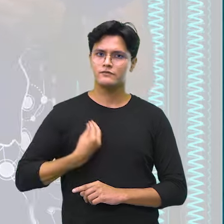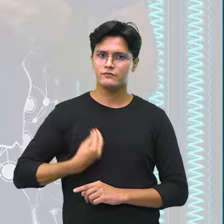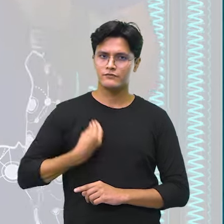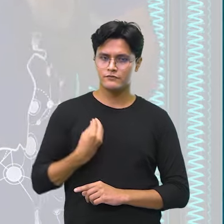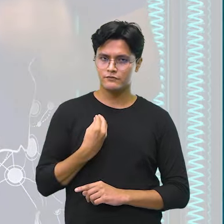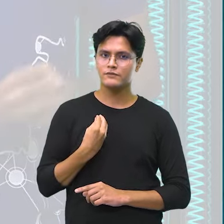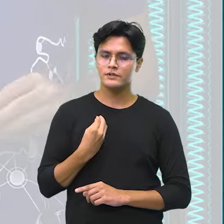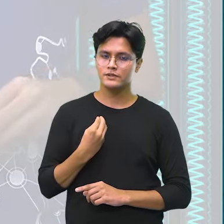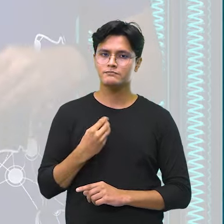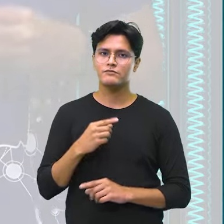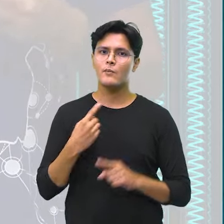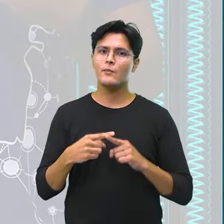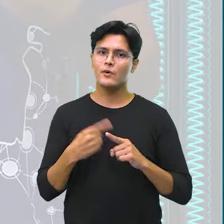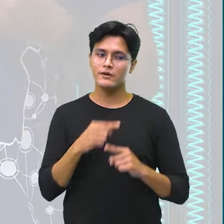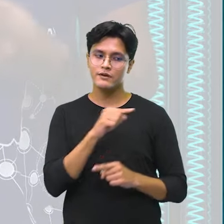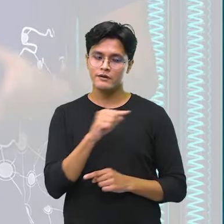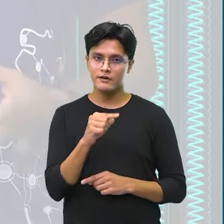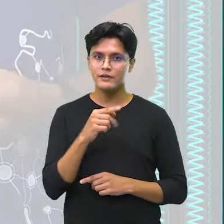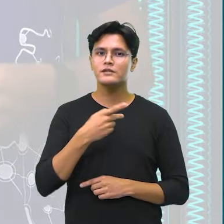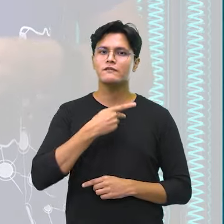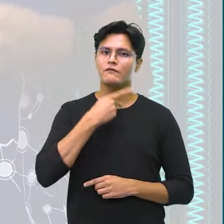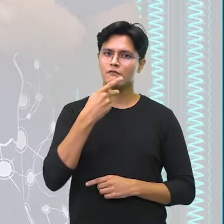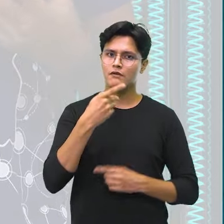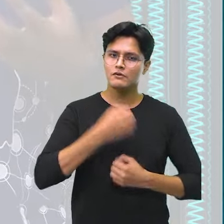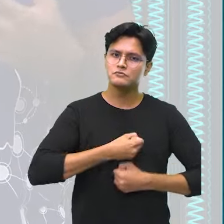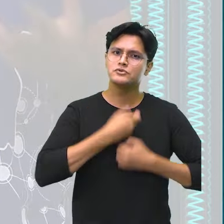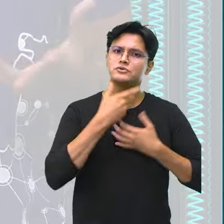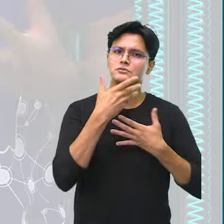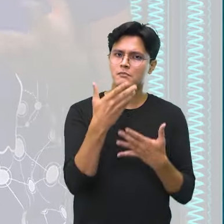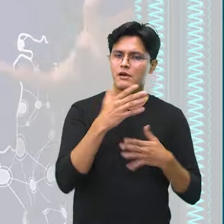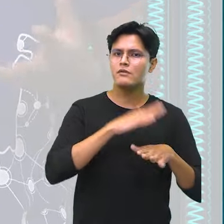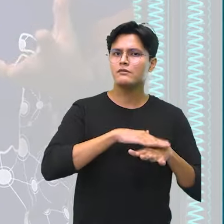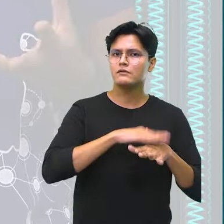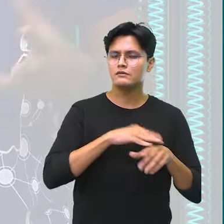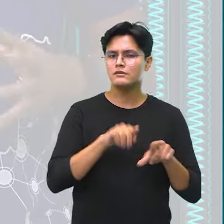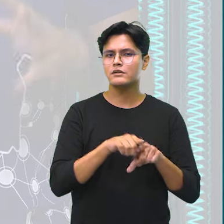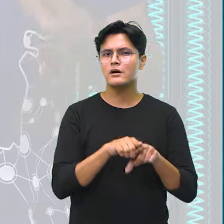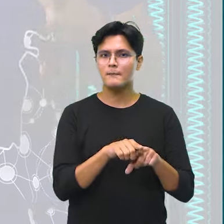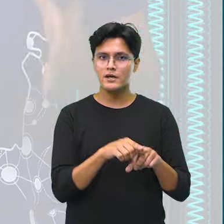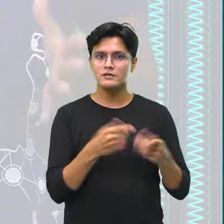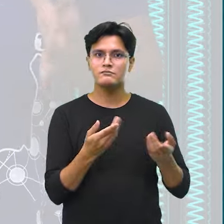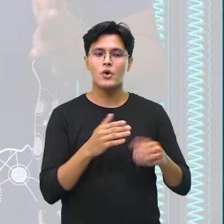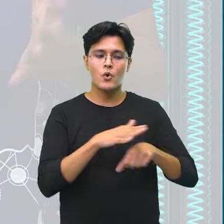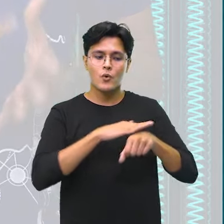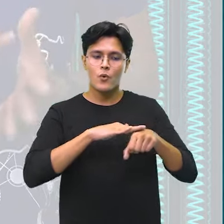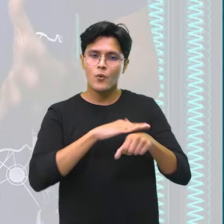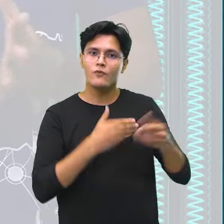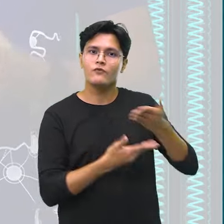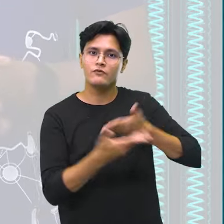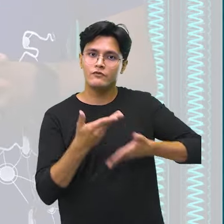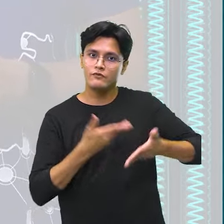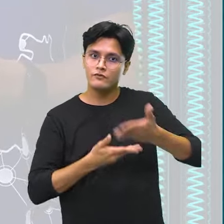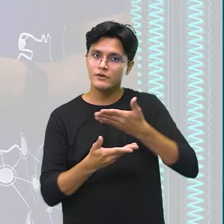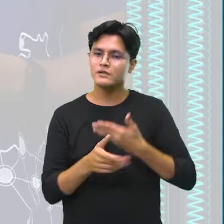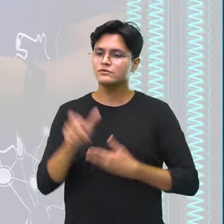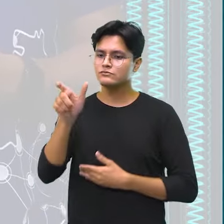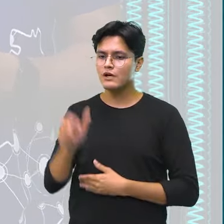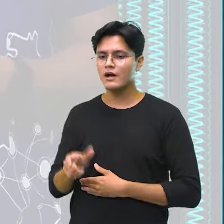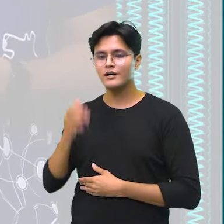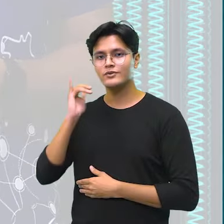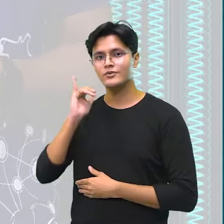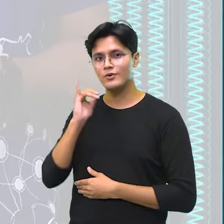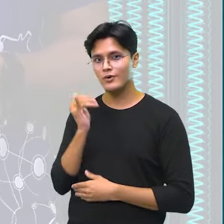né? Pois eles falam, se expressam, conversam com os outros sem a participação do